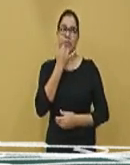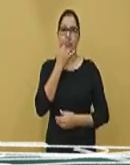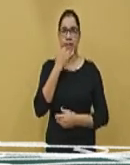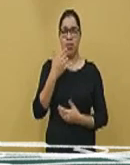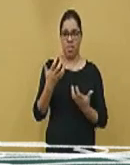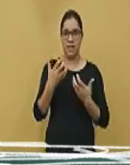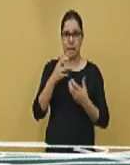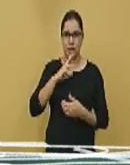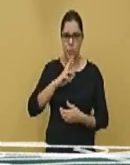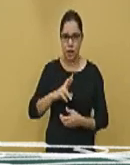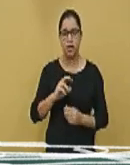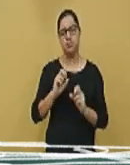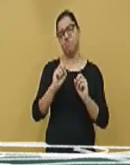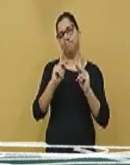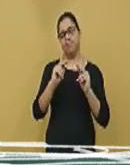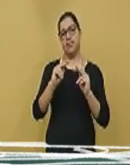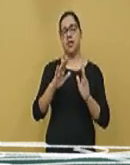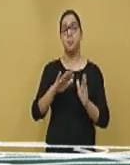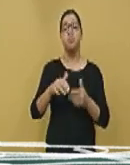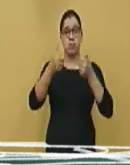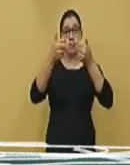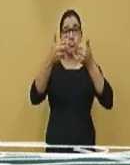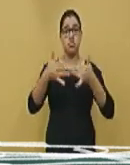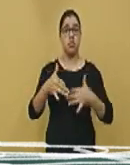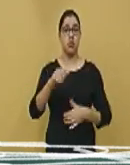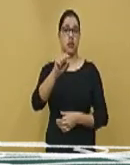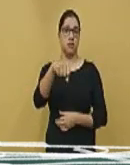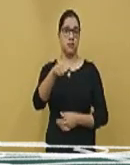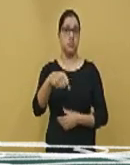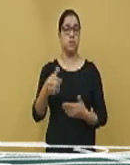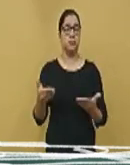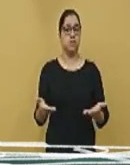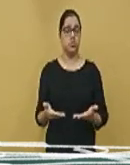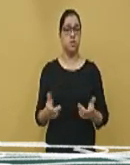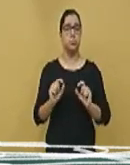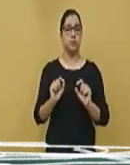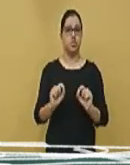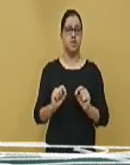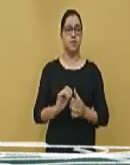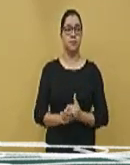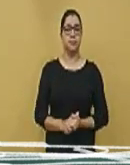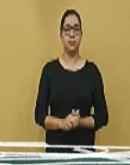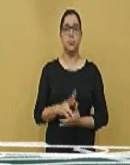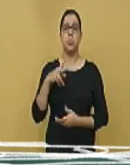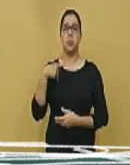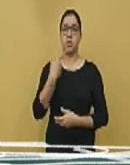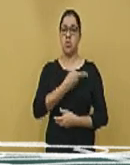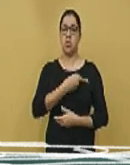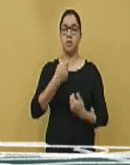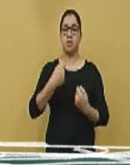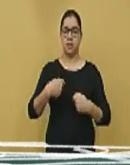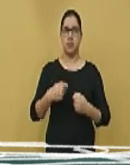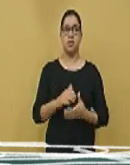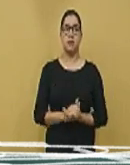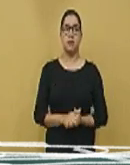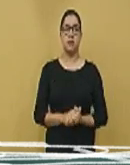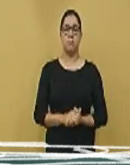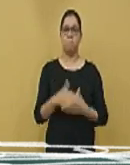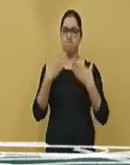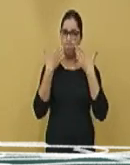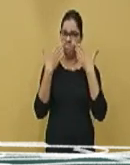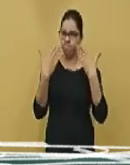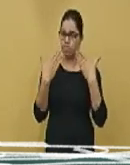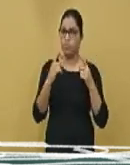Com certeza, uma das coisas que eu queria falar e passei vamos dizer assim, nós temos que encarar a saúde